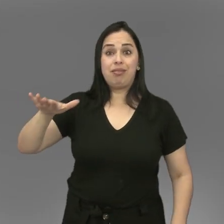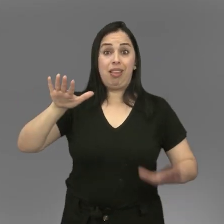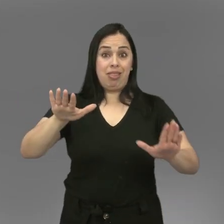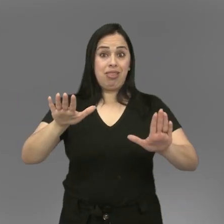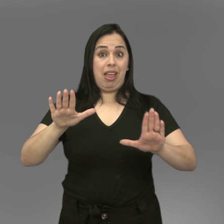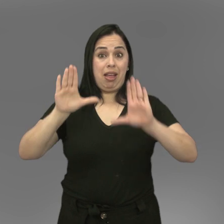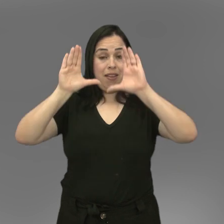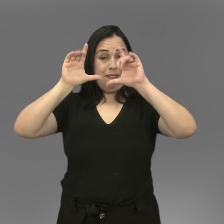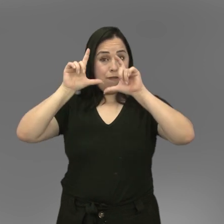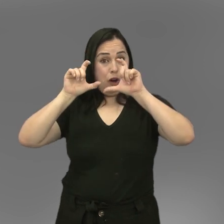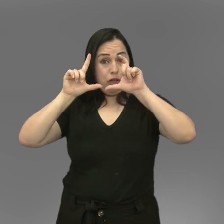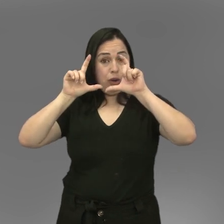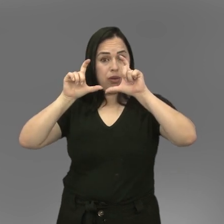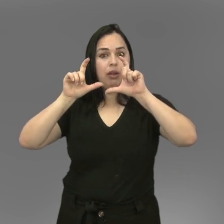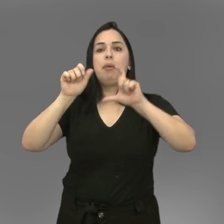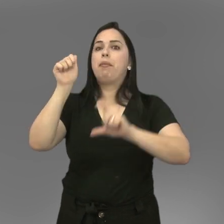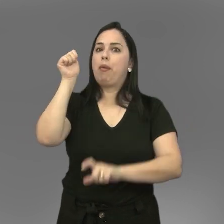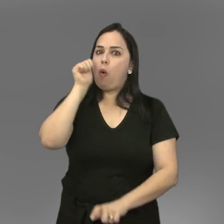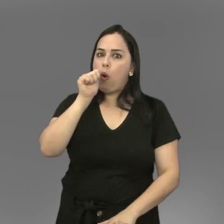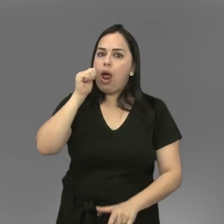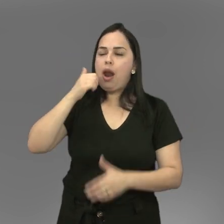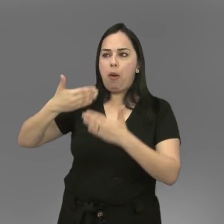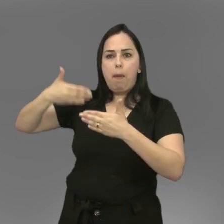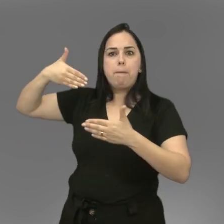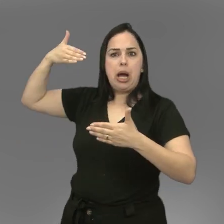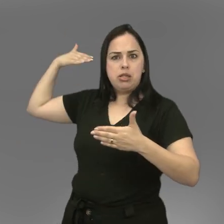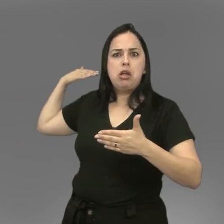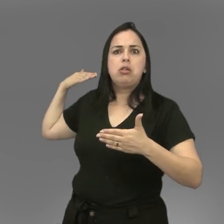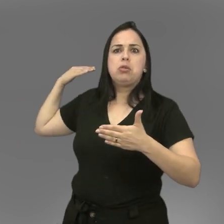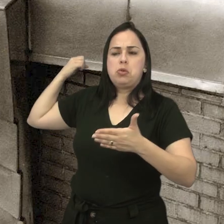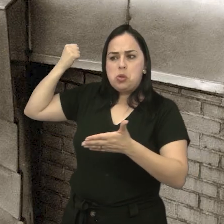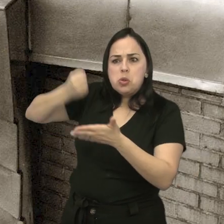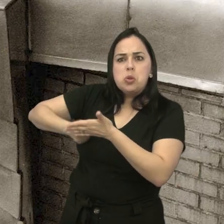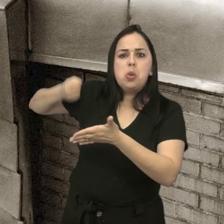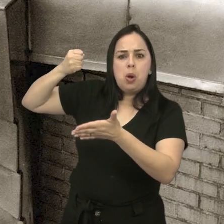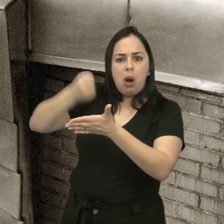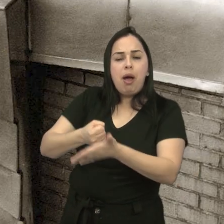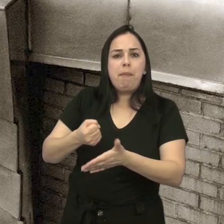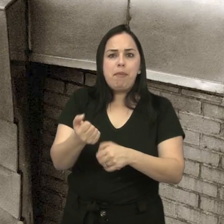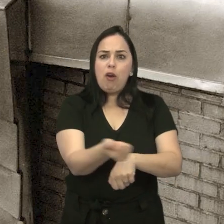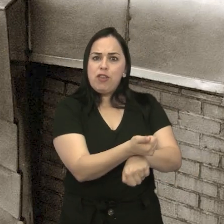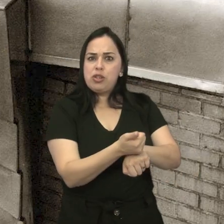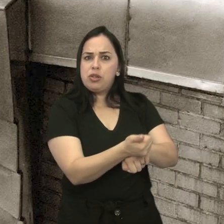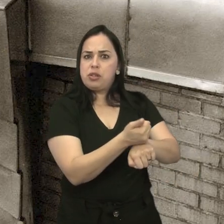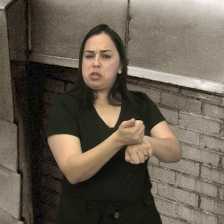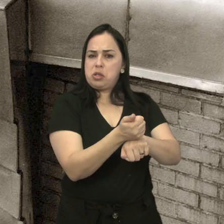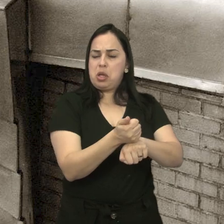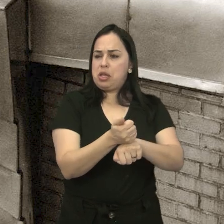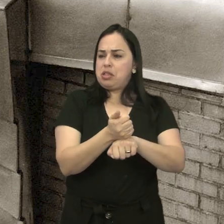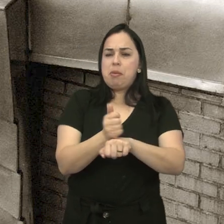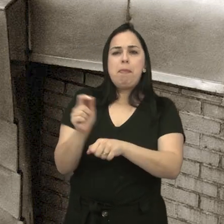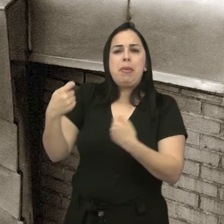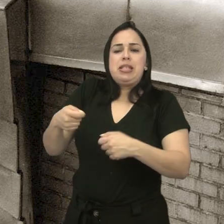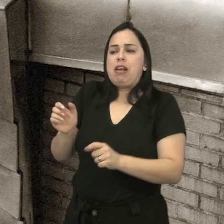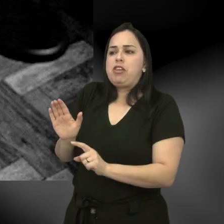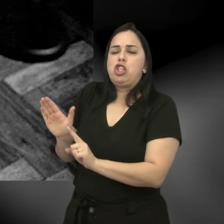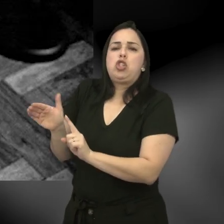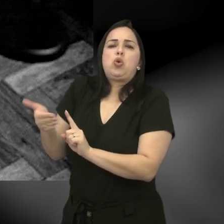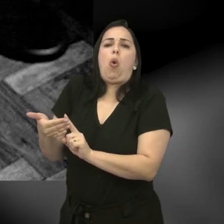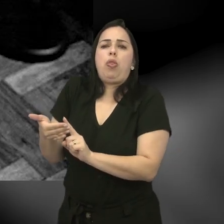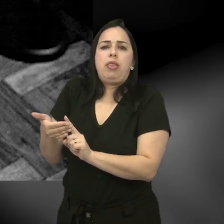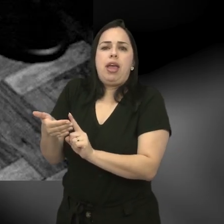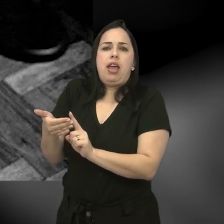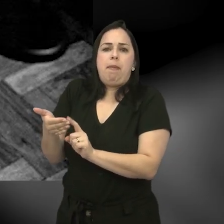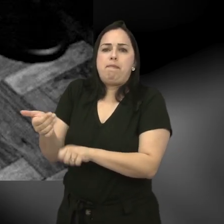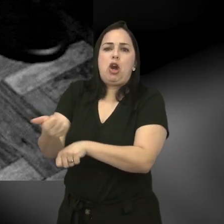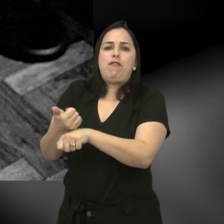fotografia, mulheres do mundo inteiro também tiveram que lutar pelo seu espaço. Grandes profissionais foram obrigadas a se esconderem durante anos